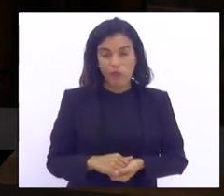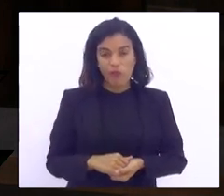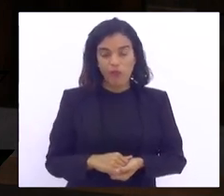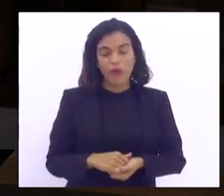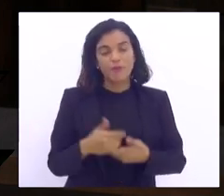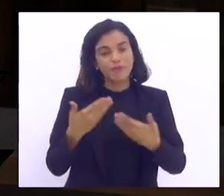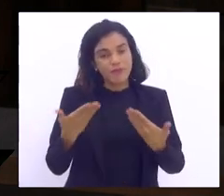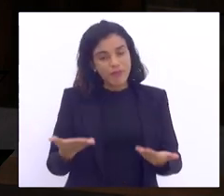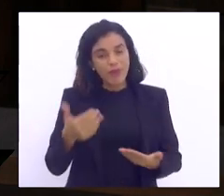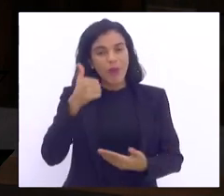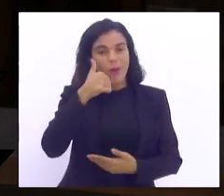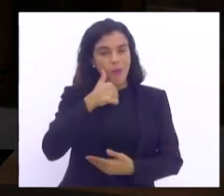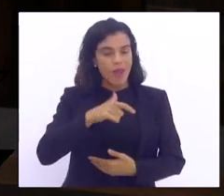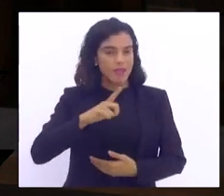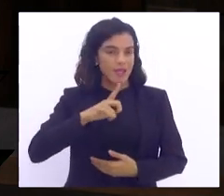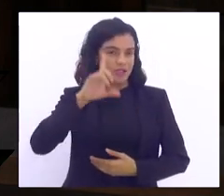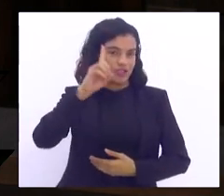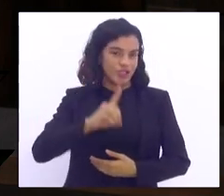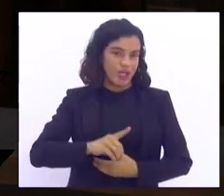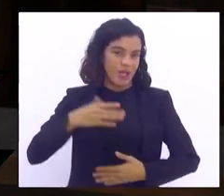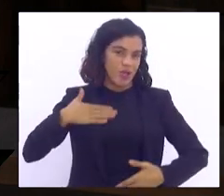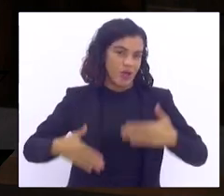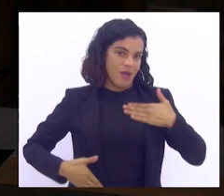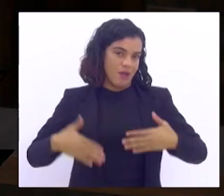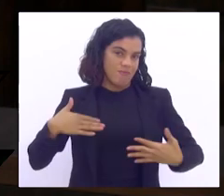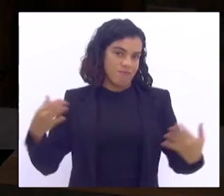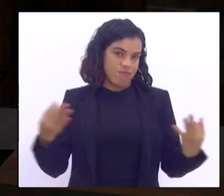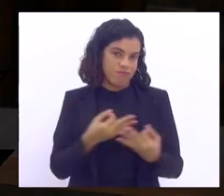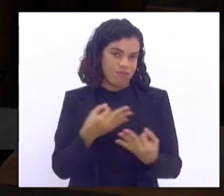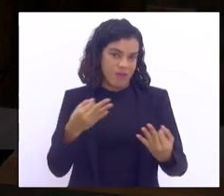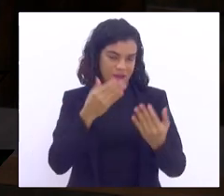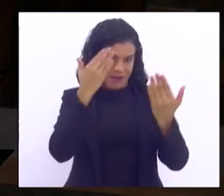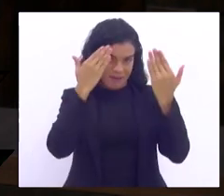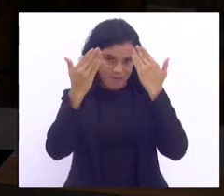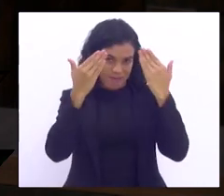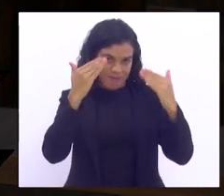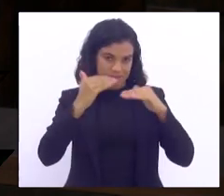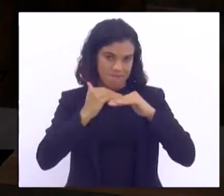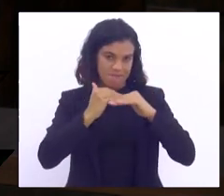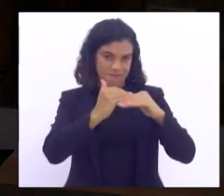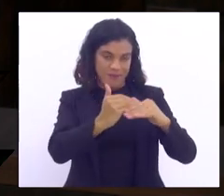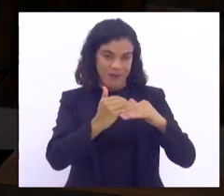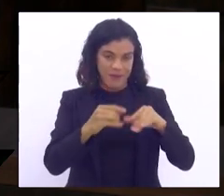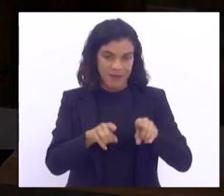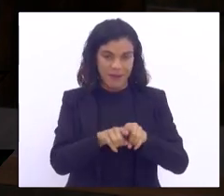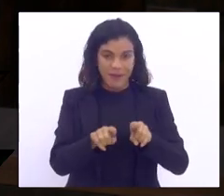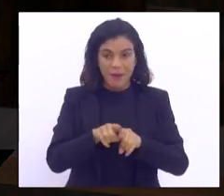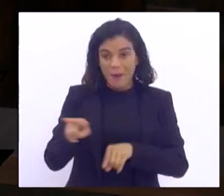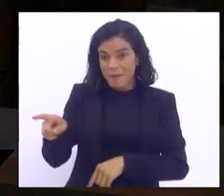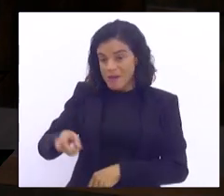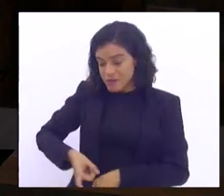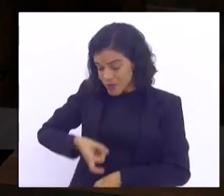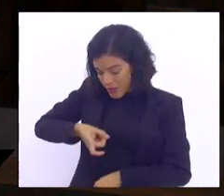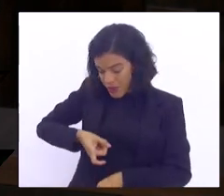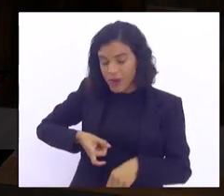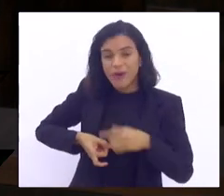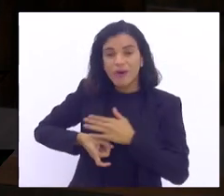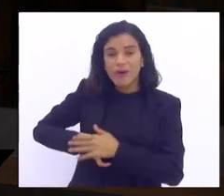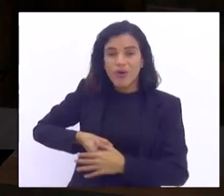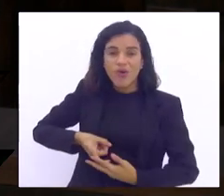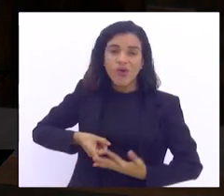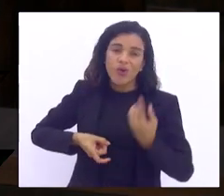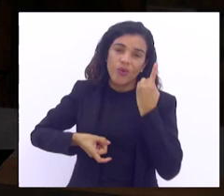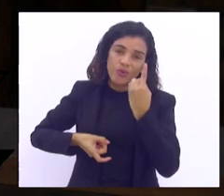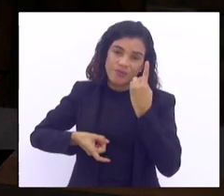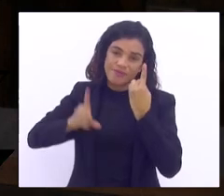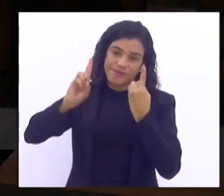Então, a mulher tem direito à integridade física e psíquica e direito à igualdade. Do outro lado, o nascituro só tem um suposto direito,